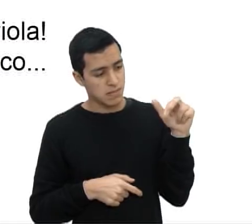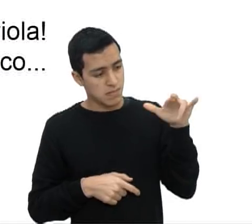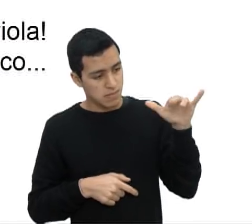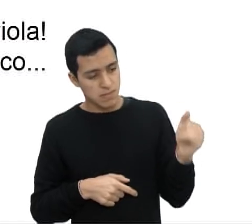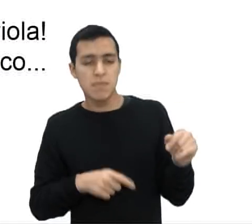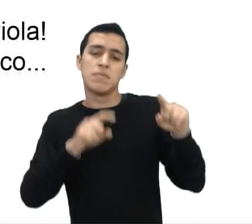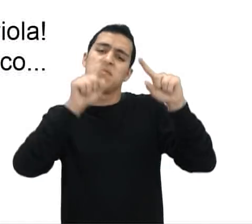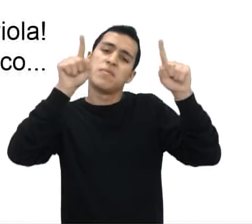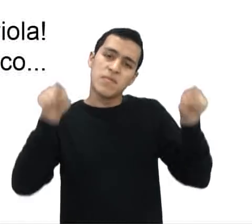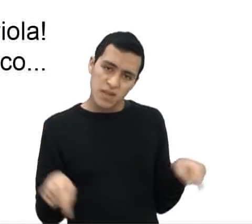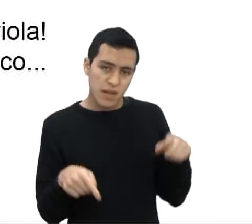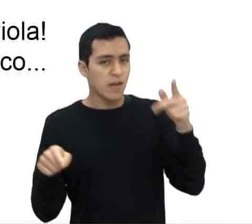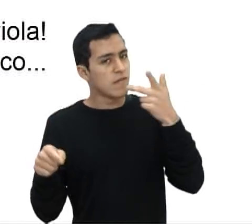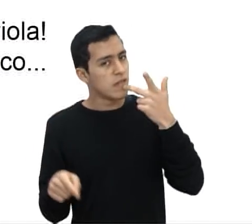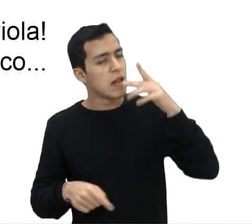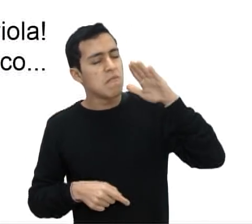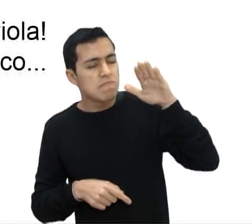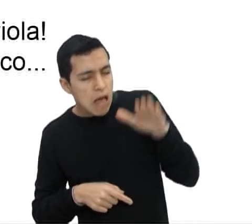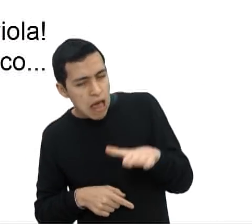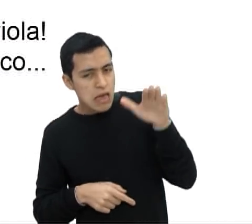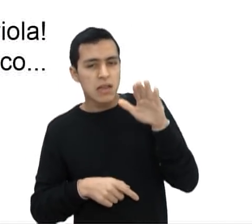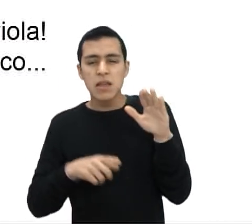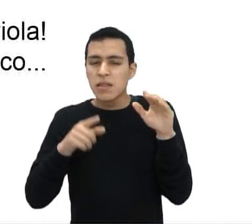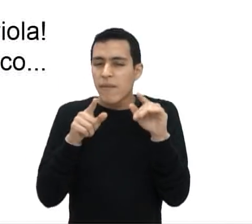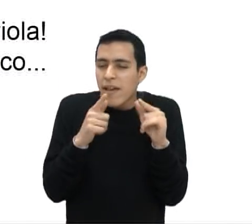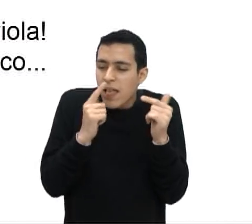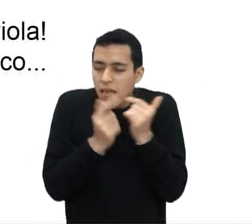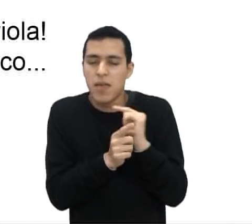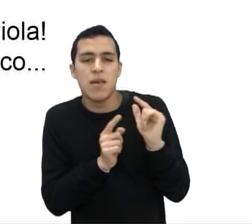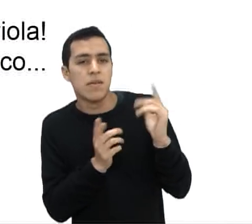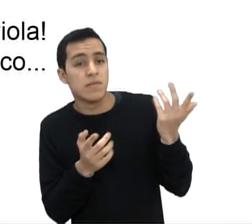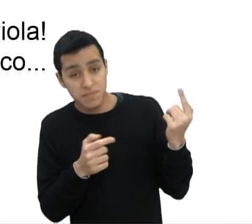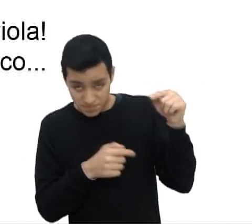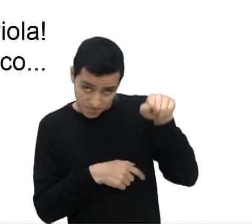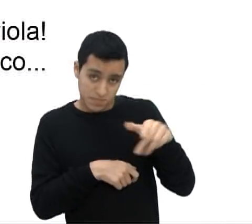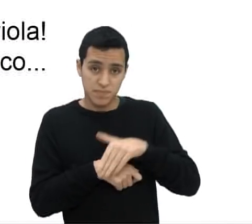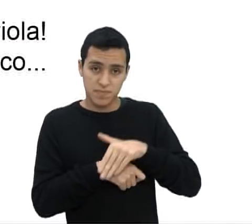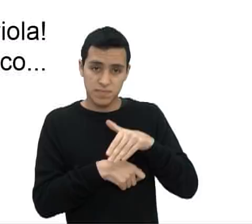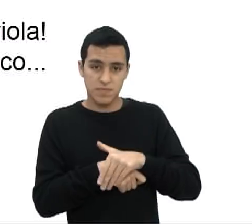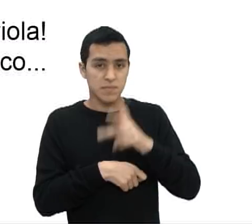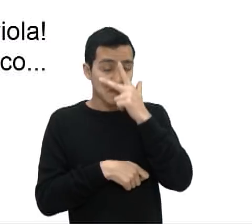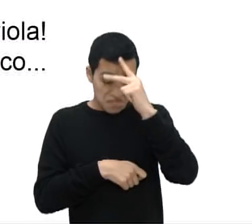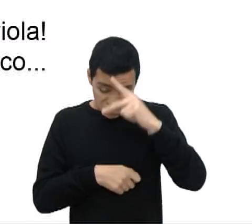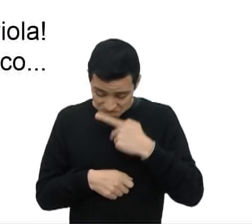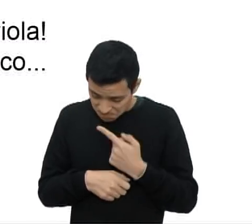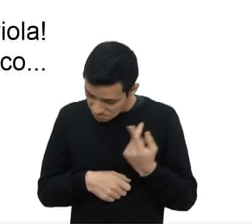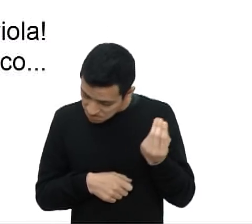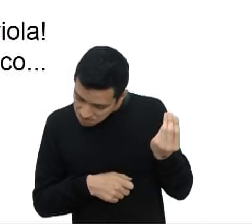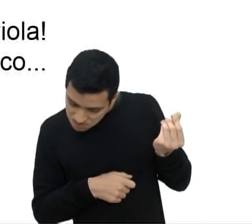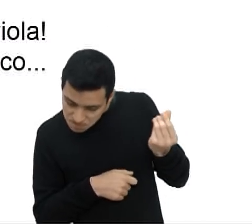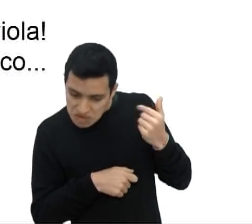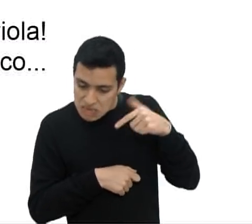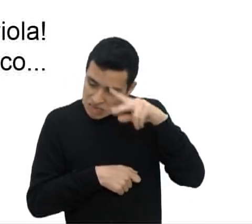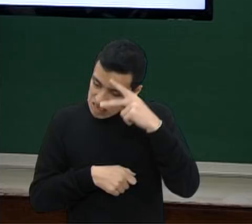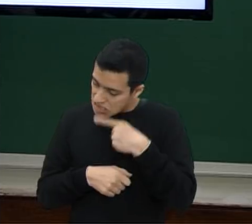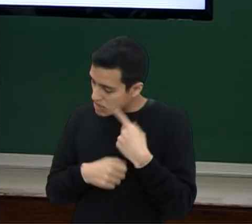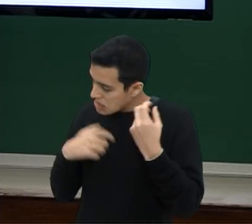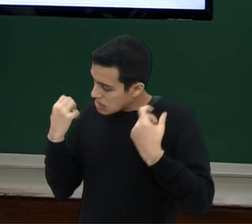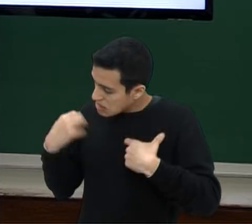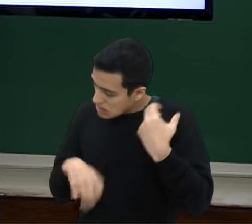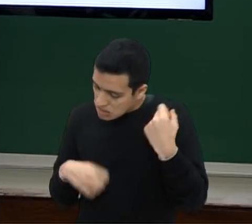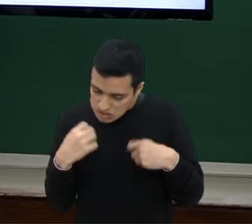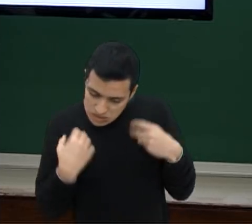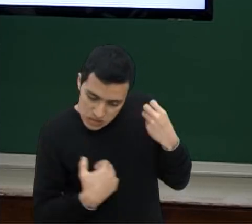entre parênteses, falando baixo, entre risos. Então, ela está fazendo ali meio que um monólogo interior, né? Ela está conversando consigo